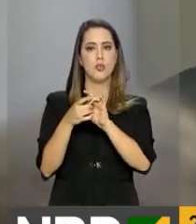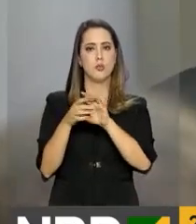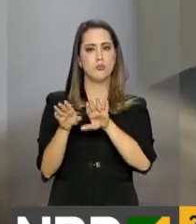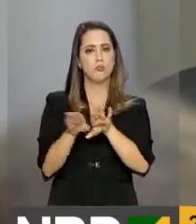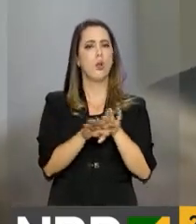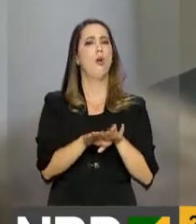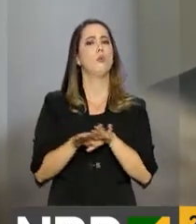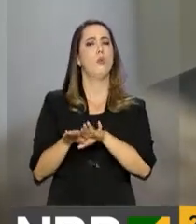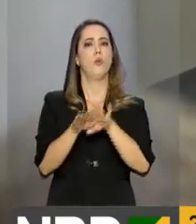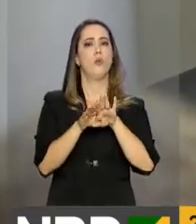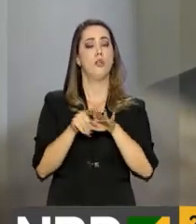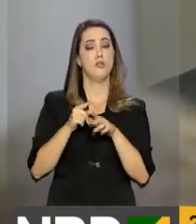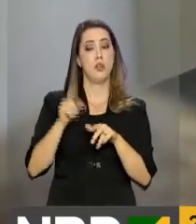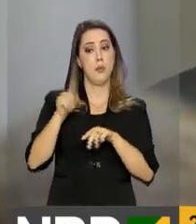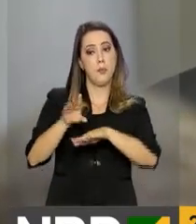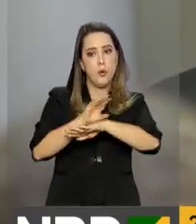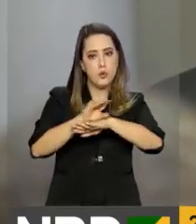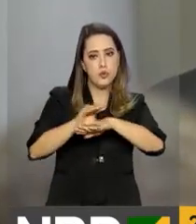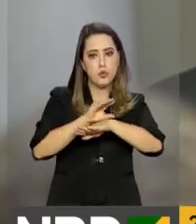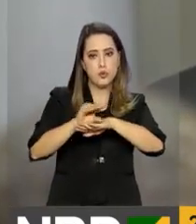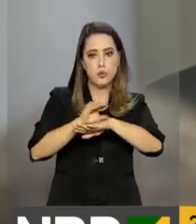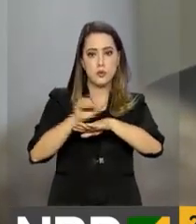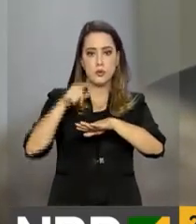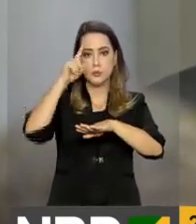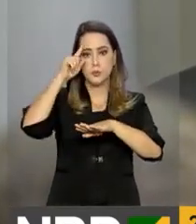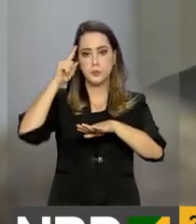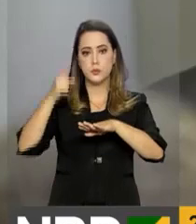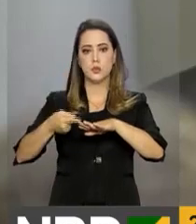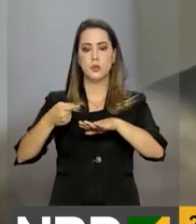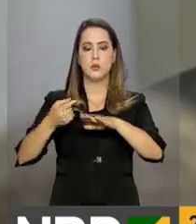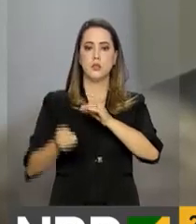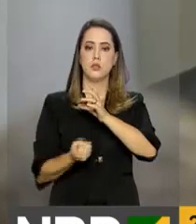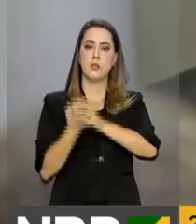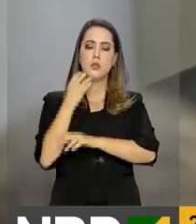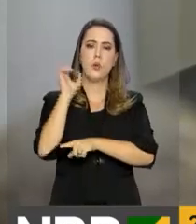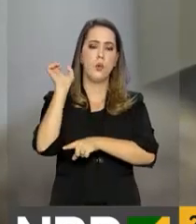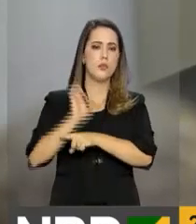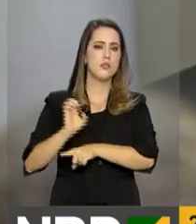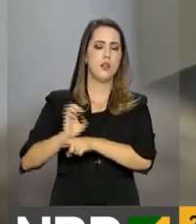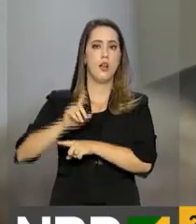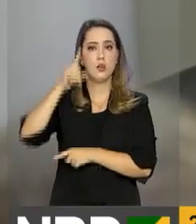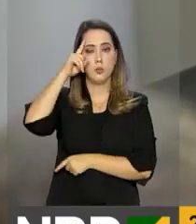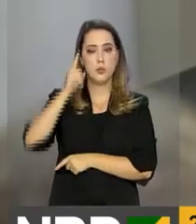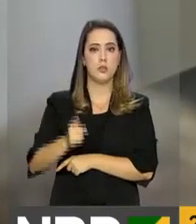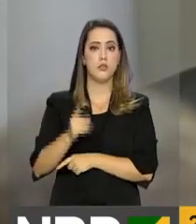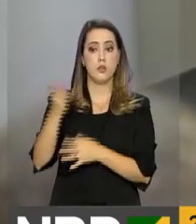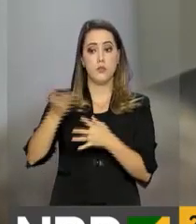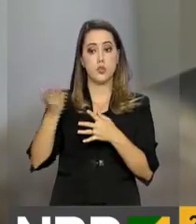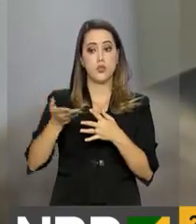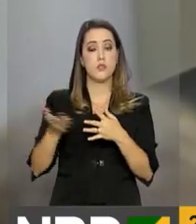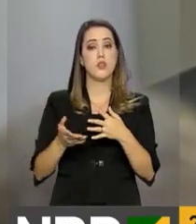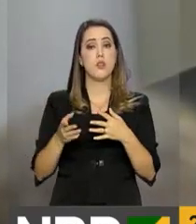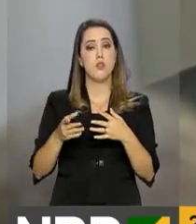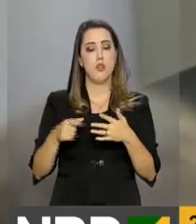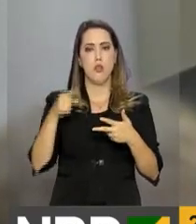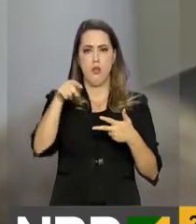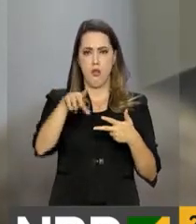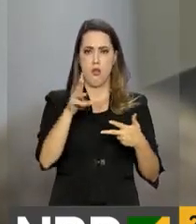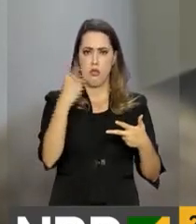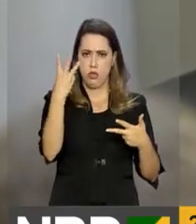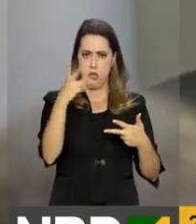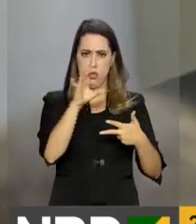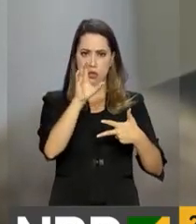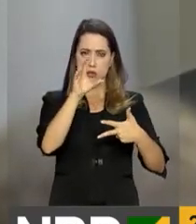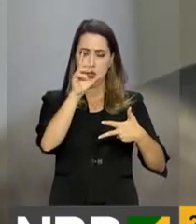temos que praticar. É uma ordem da soberania popular, que ao criar o Estado disse, olha aqui, eu vou dividir vocês aí, a autoridade, em